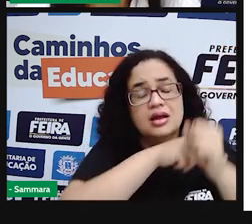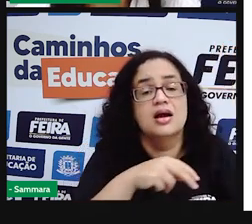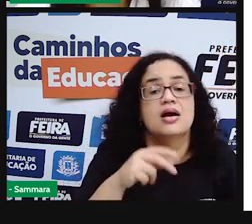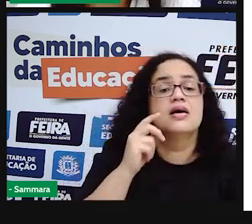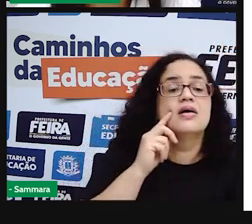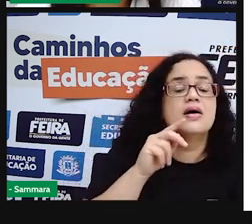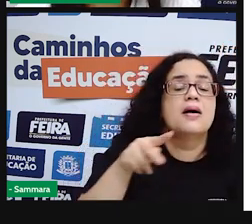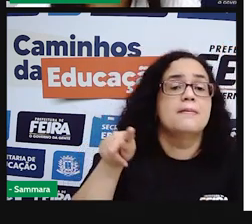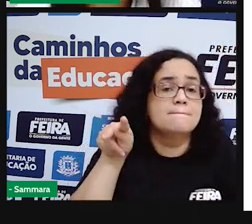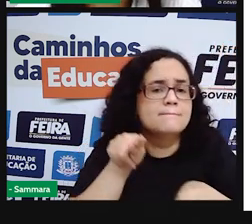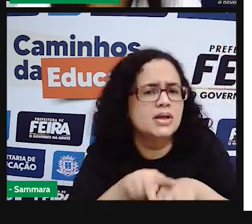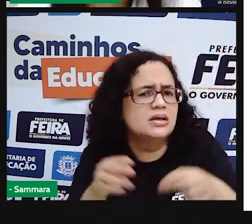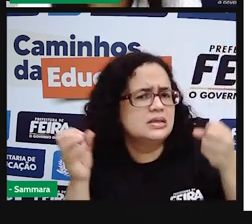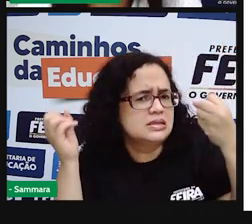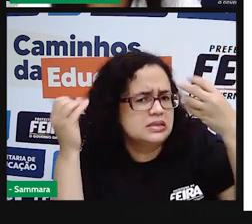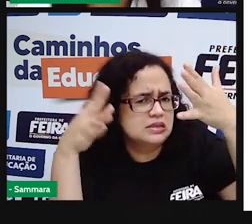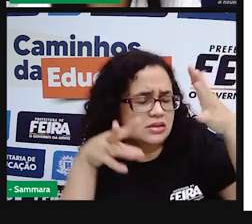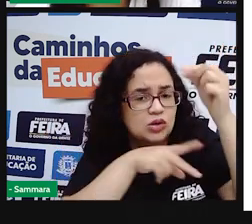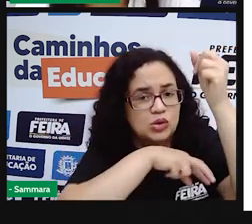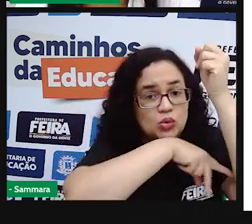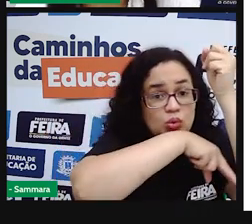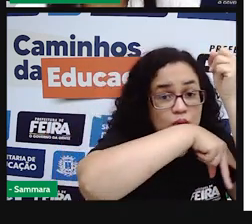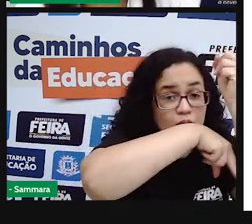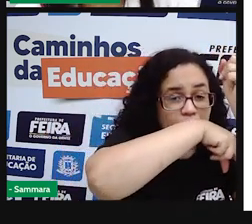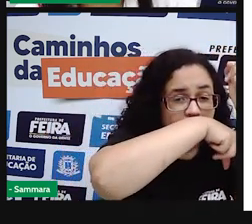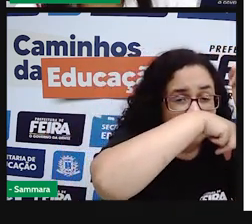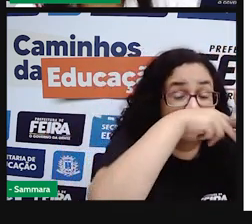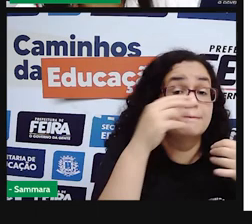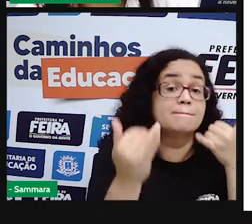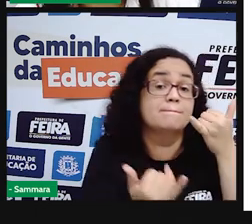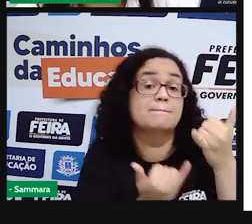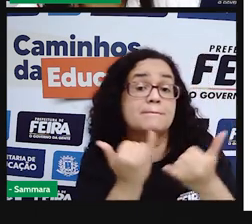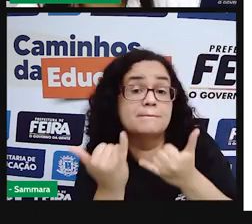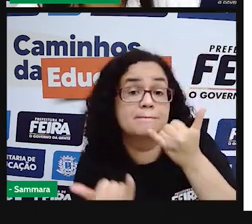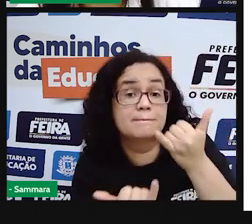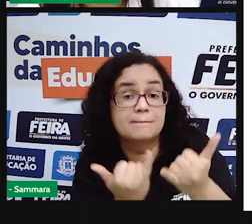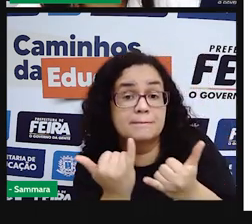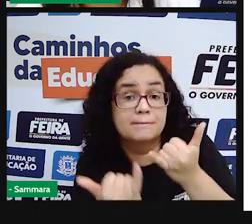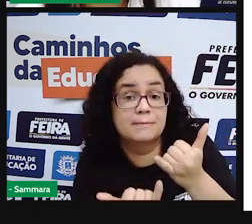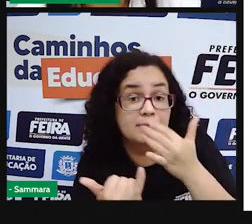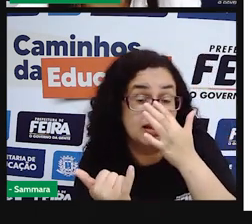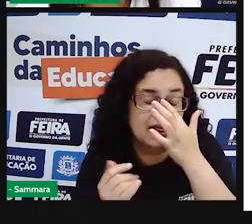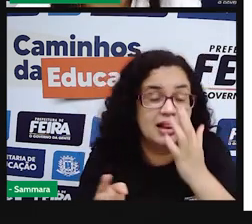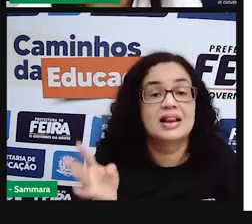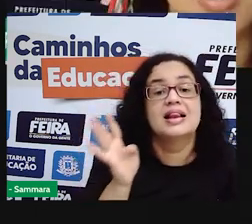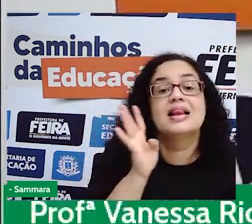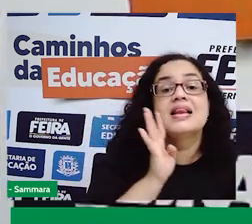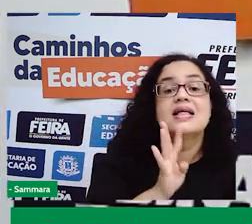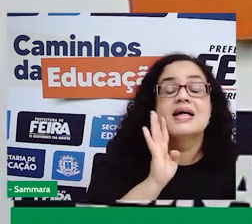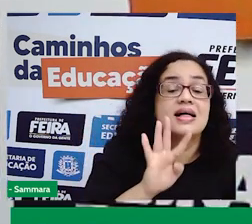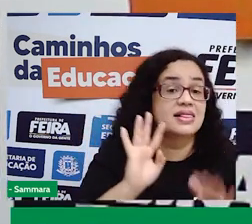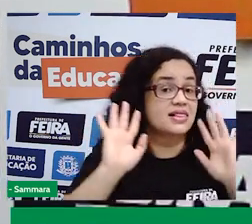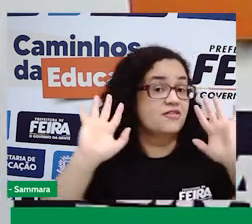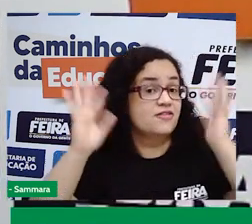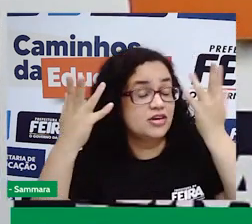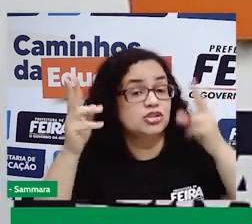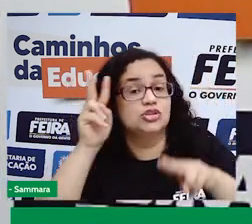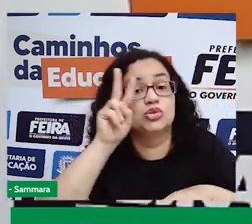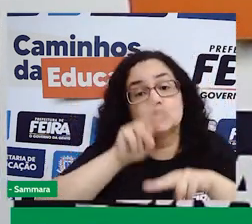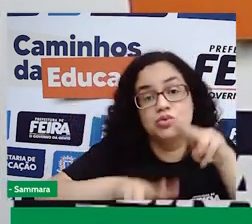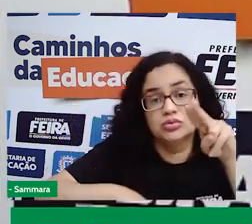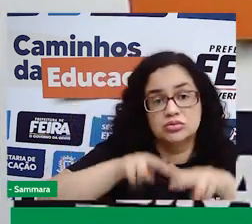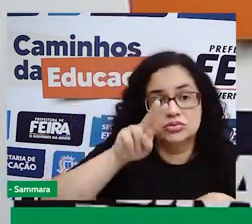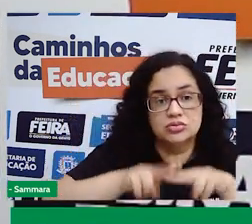explica. O pau de sebo é uma das brincadeiras mais divertidas das festas juninas. E é de